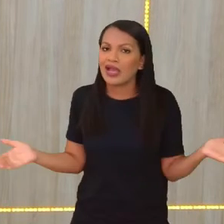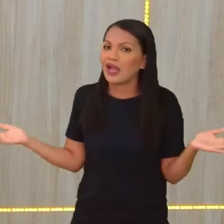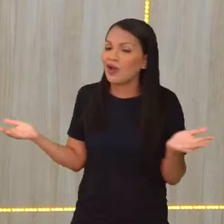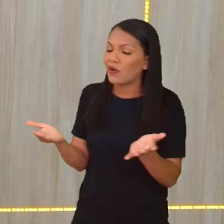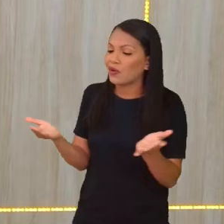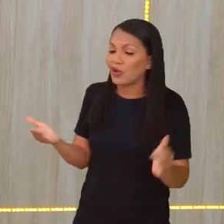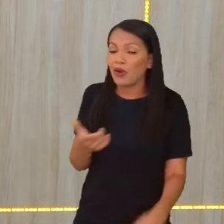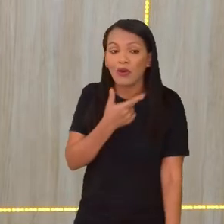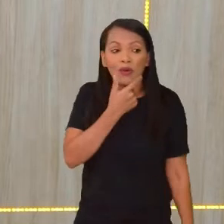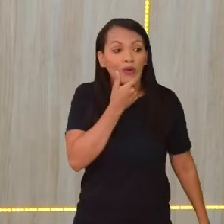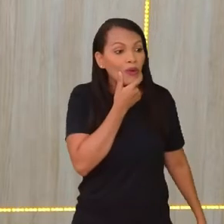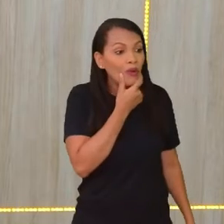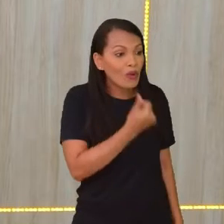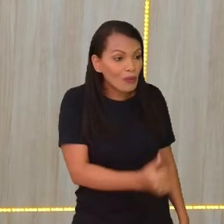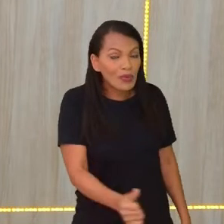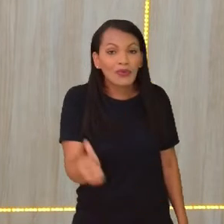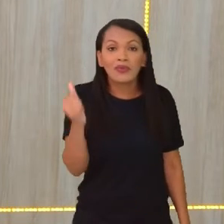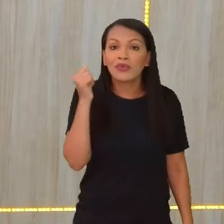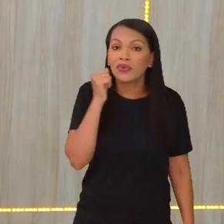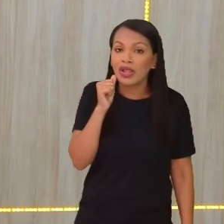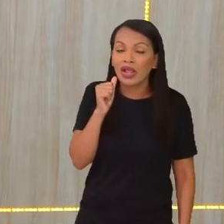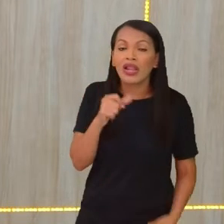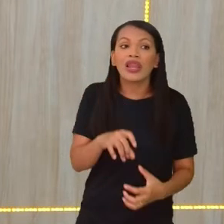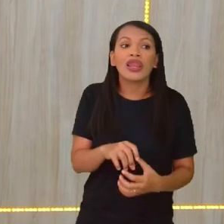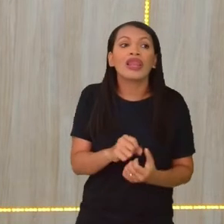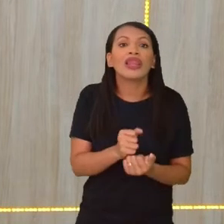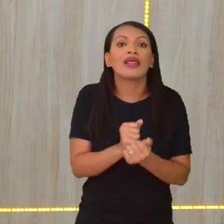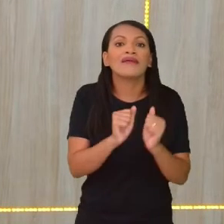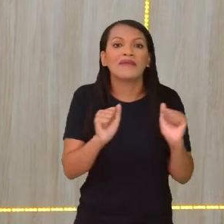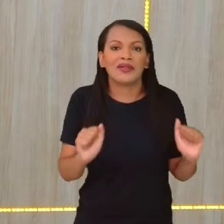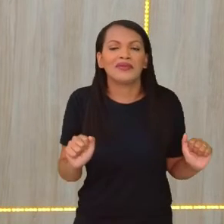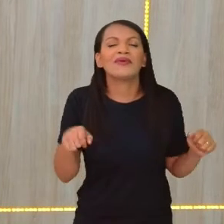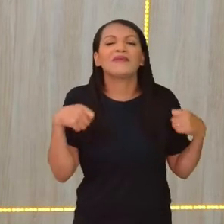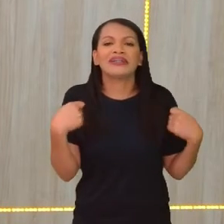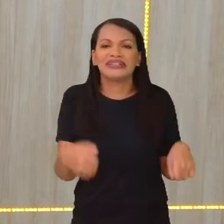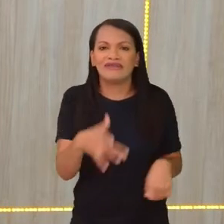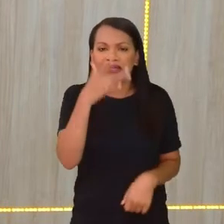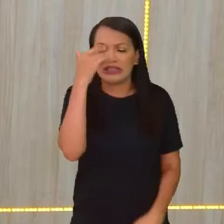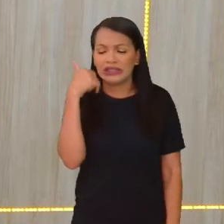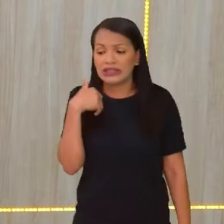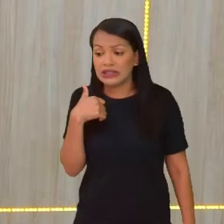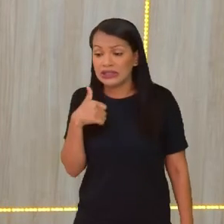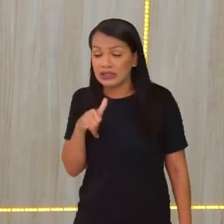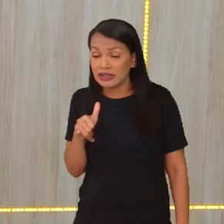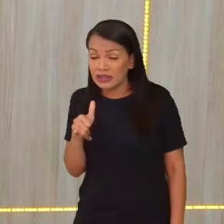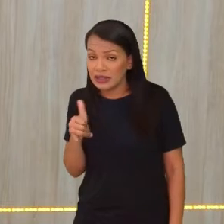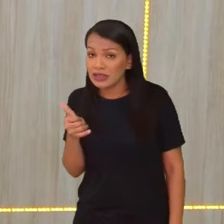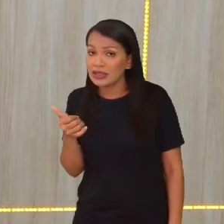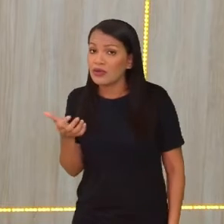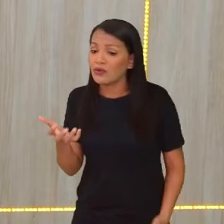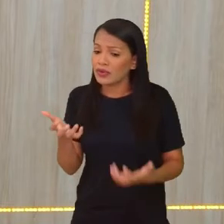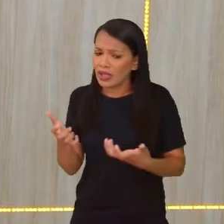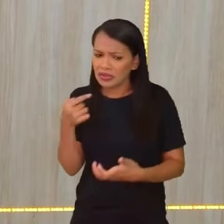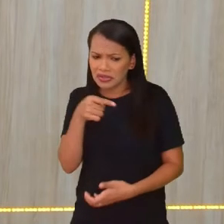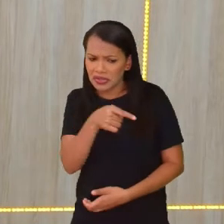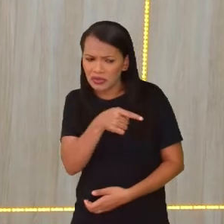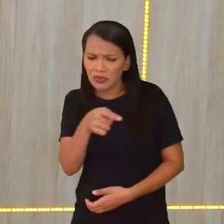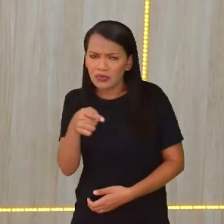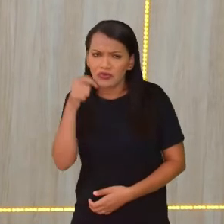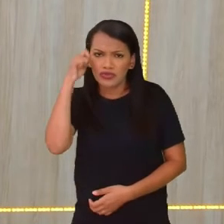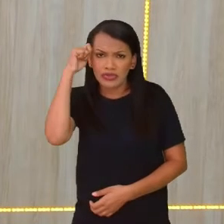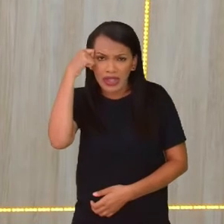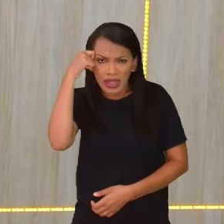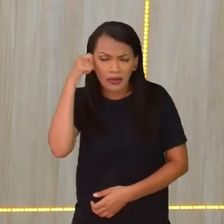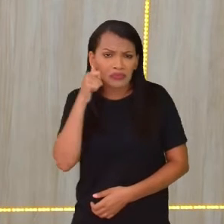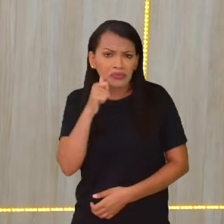libertos, ele teria que pagar um salário. Então, muitos se recusavam a pagar pelo trabalho